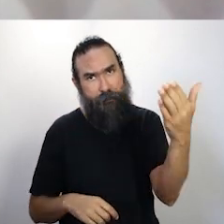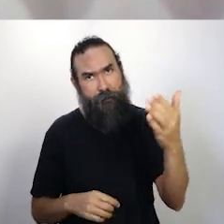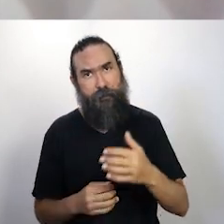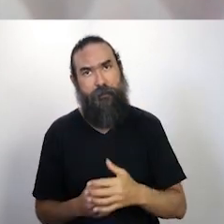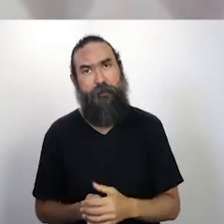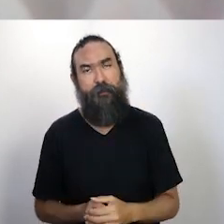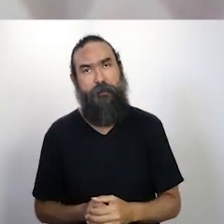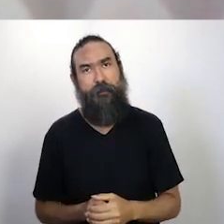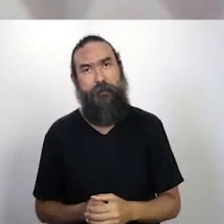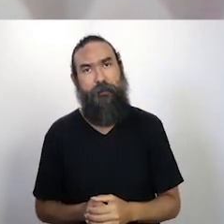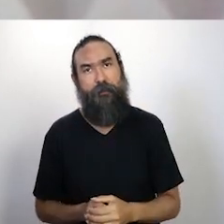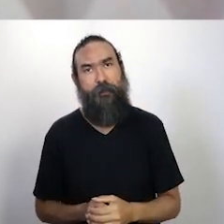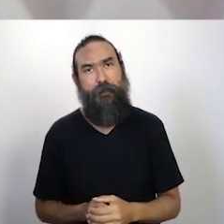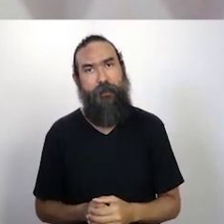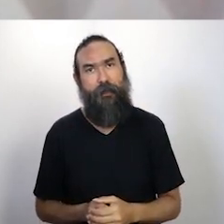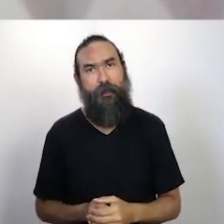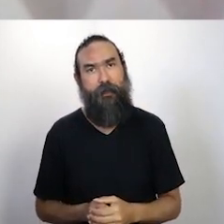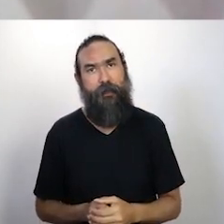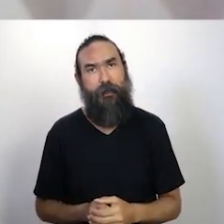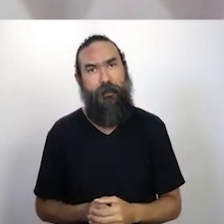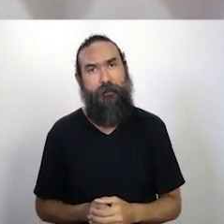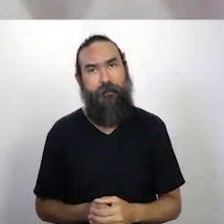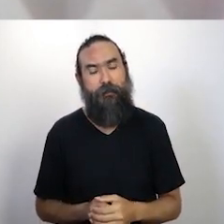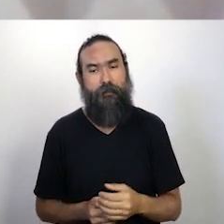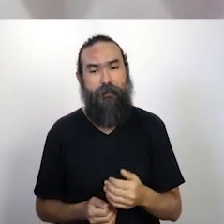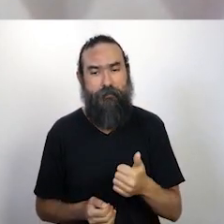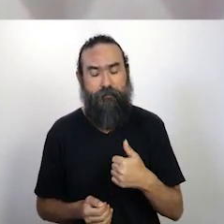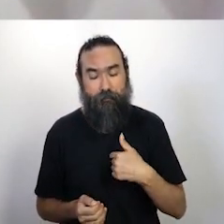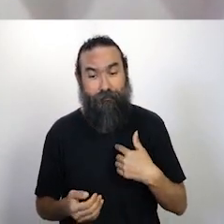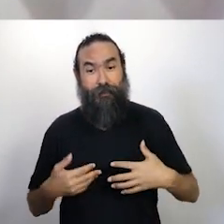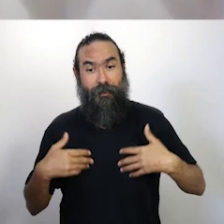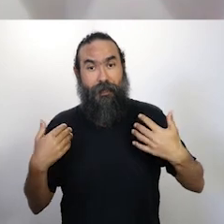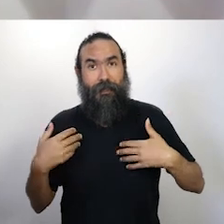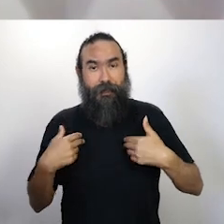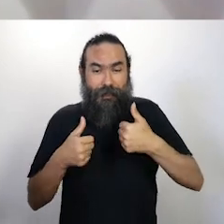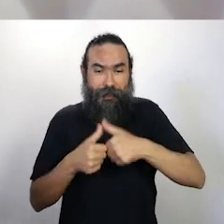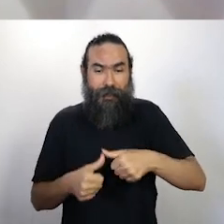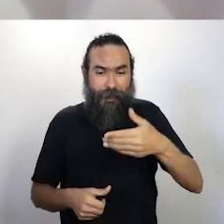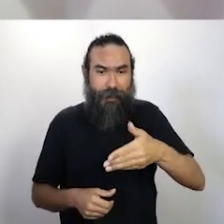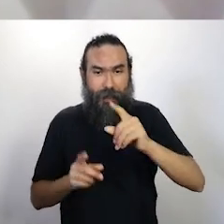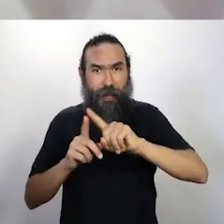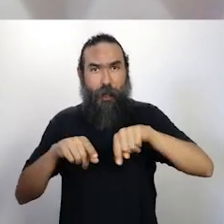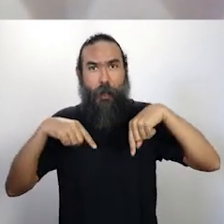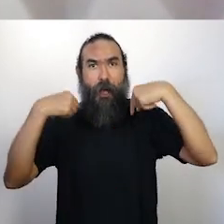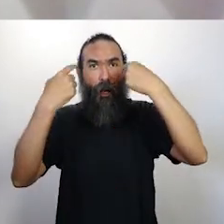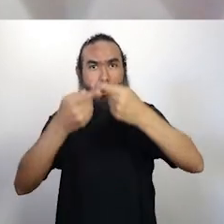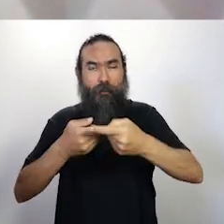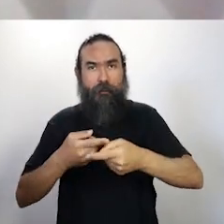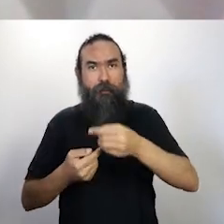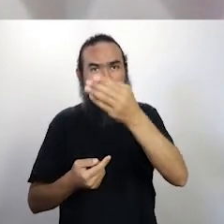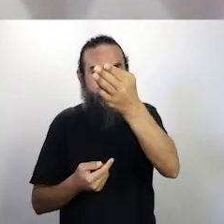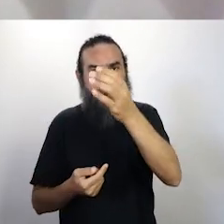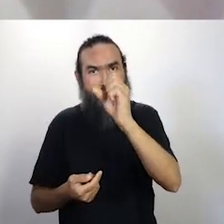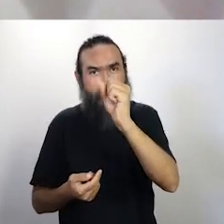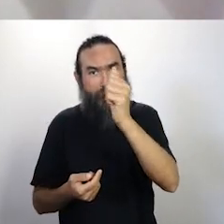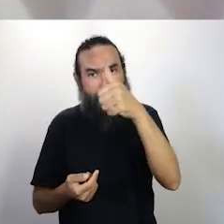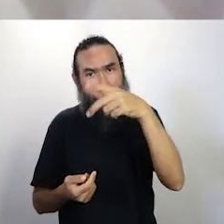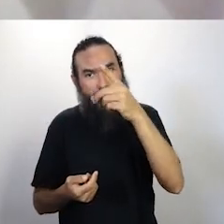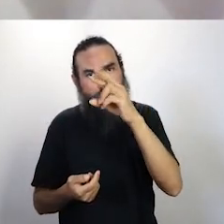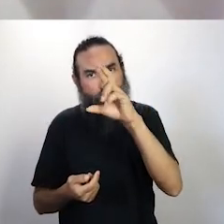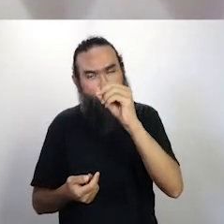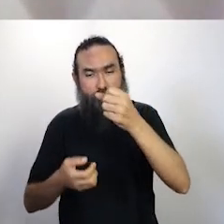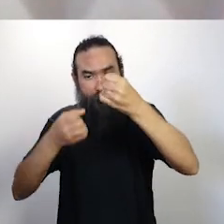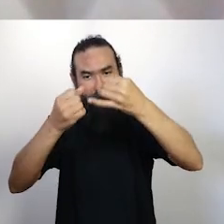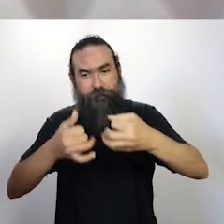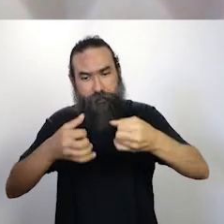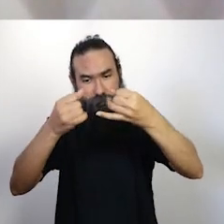foi assim um ânimo participar dessa reunião nesse momento que o Sandro muito bem colocou aí a minha